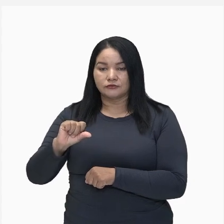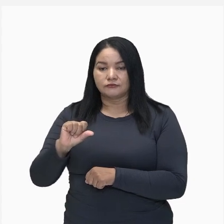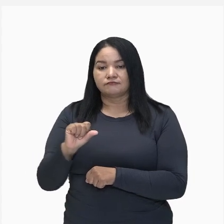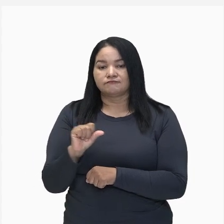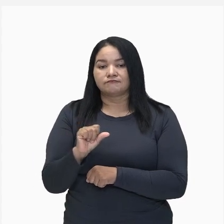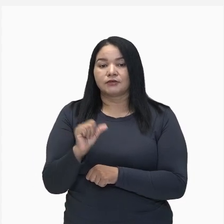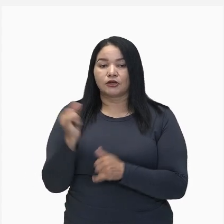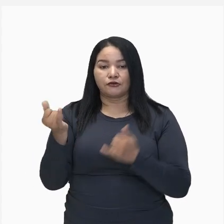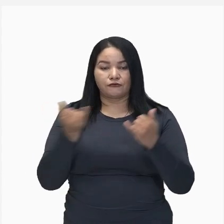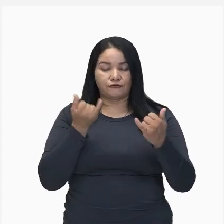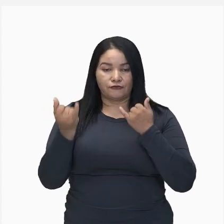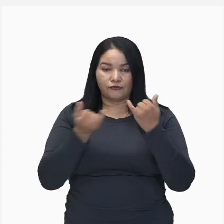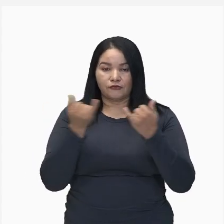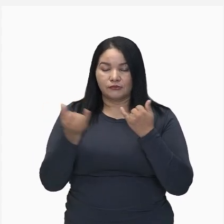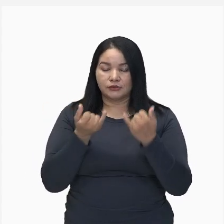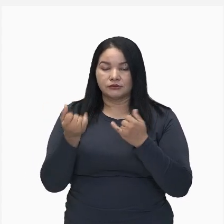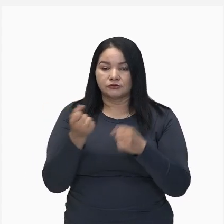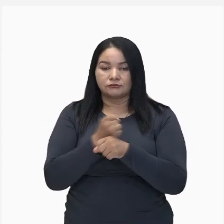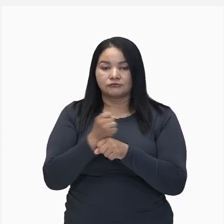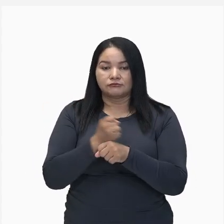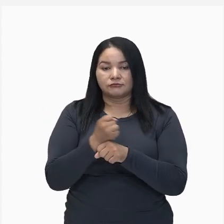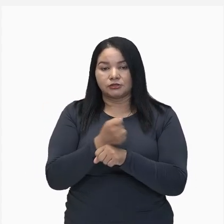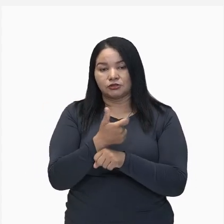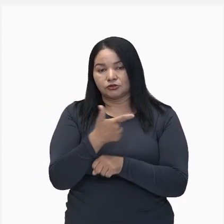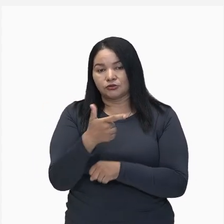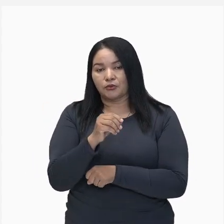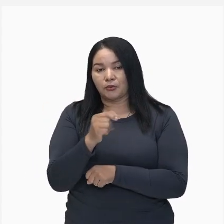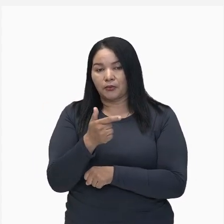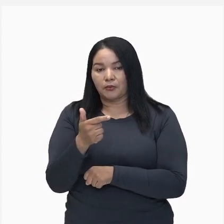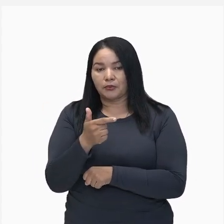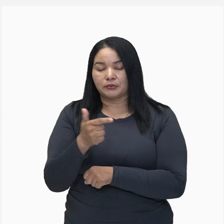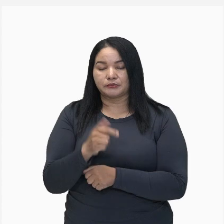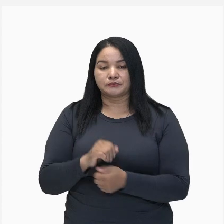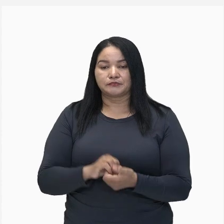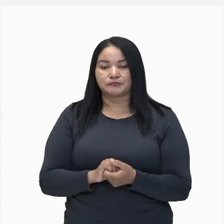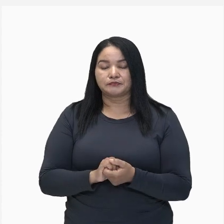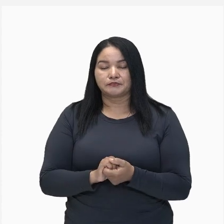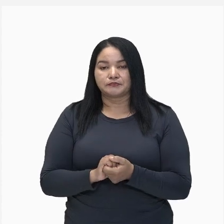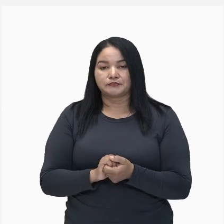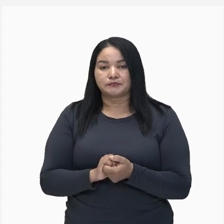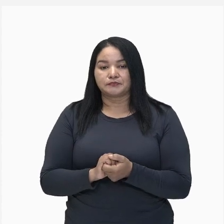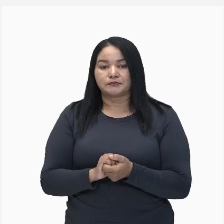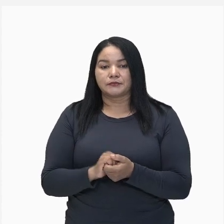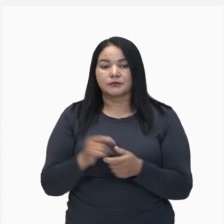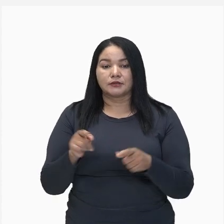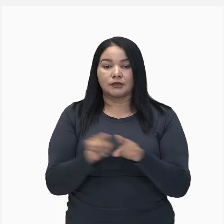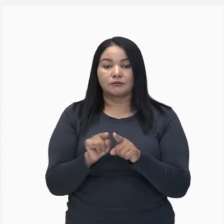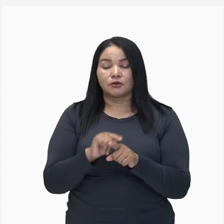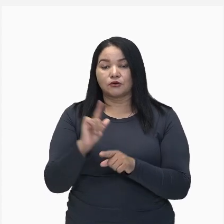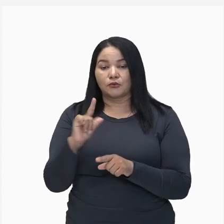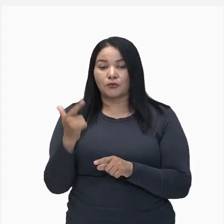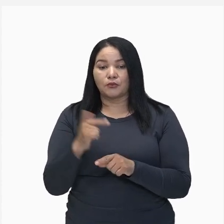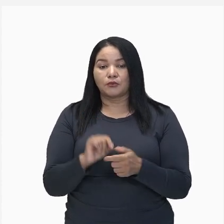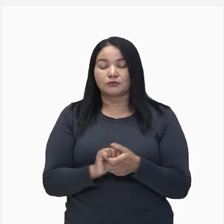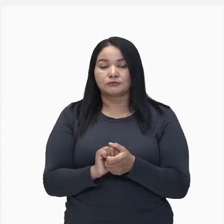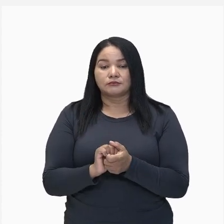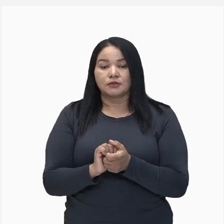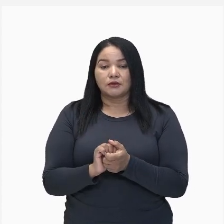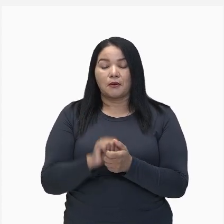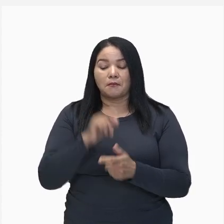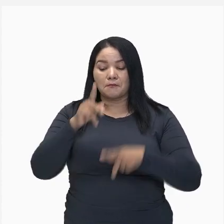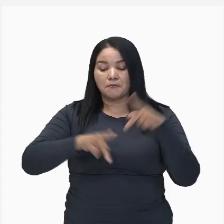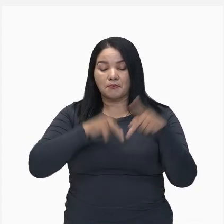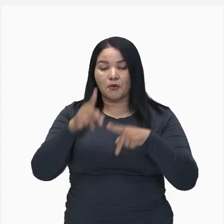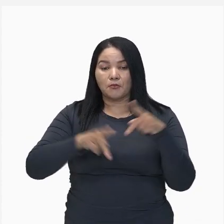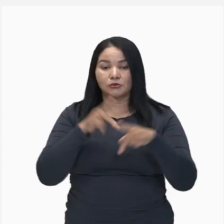125.124.989 habitantes, através aí do Banco Mundial no ano de 2022. A sua densidade populacional, olha